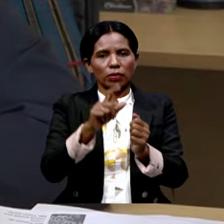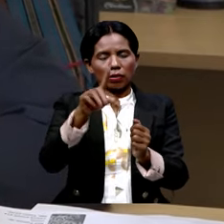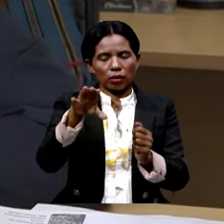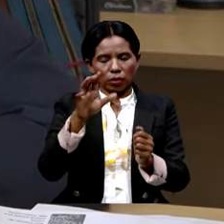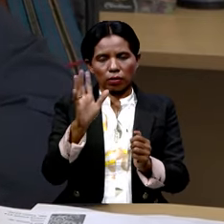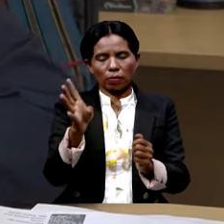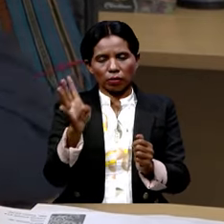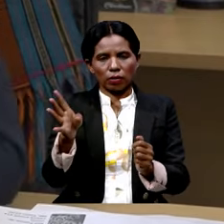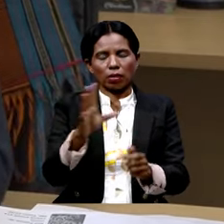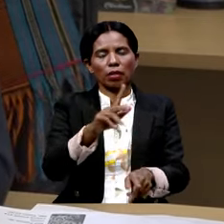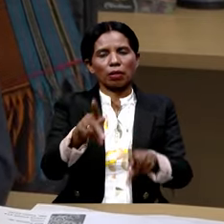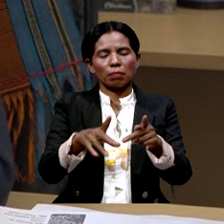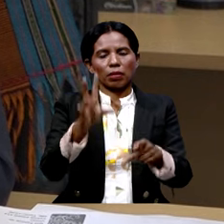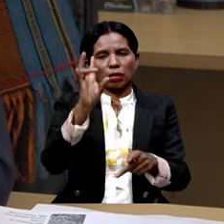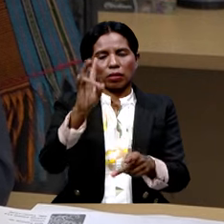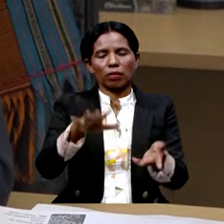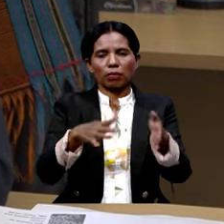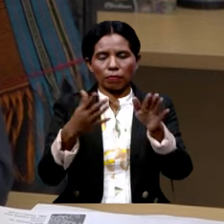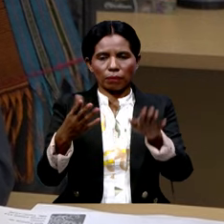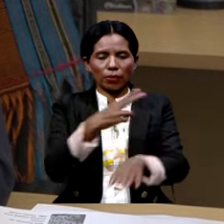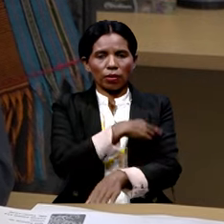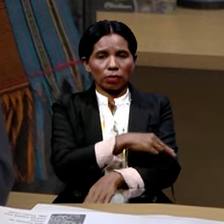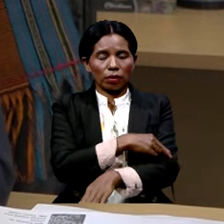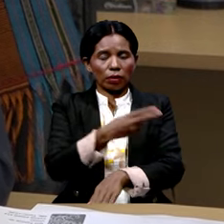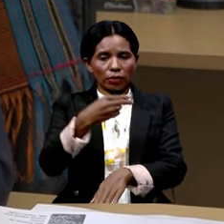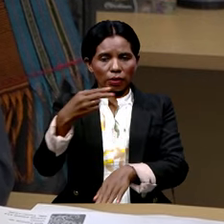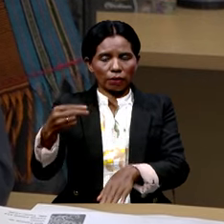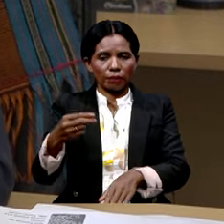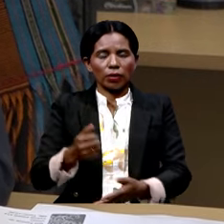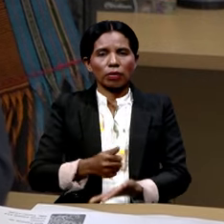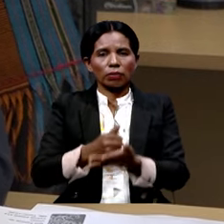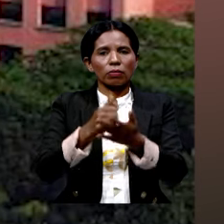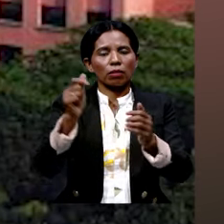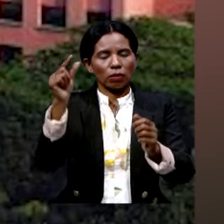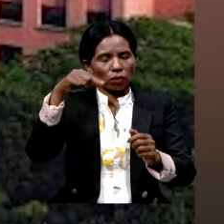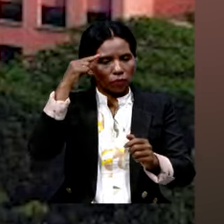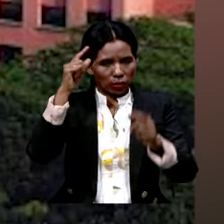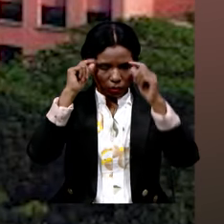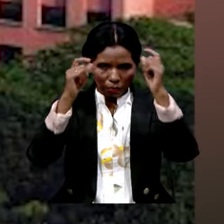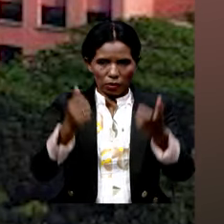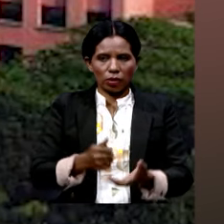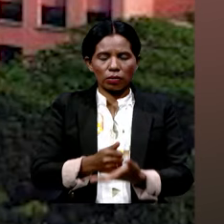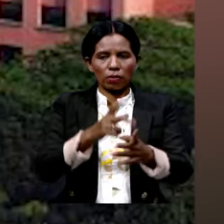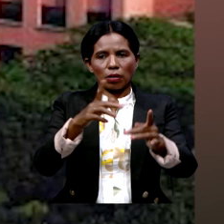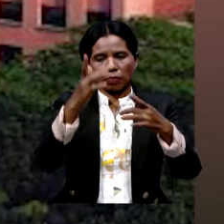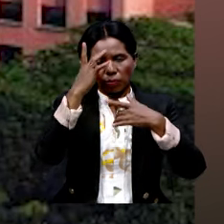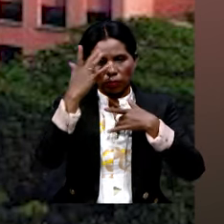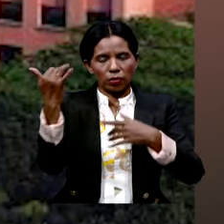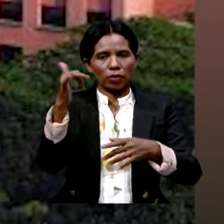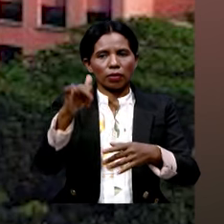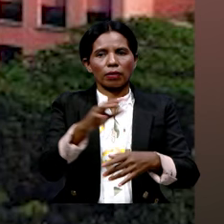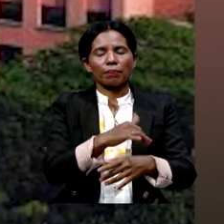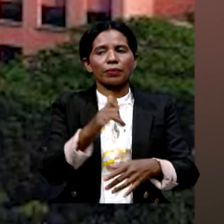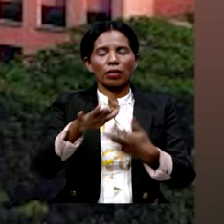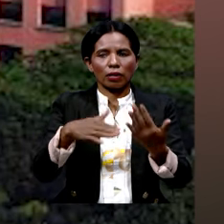ne nainghitu lakon vida. Hospital Indonesia nebe makalo akordu ho governo Timor-Leste ho difo tratamento ba paciente transferencia